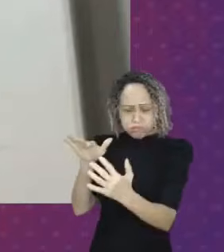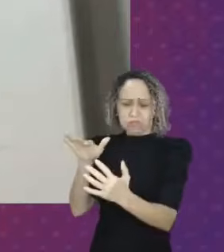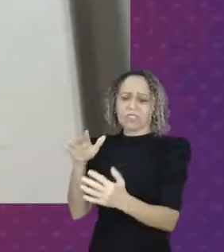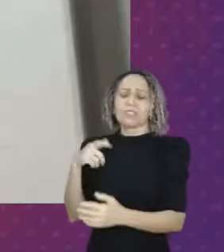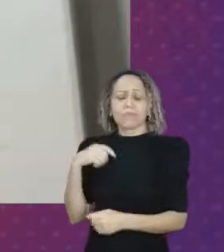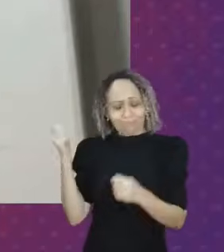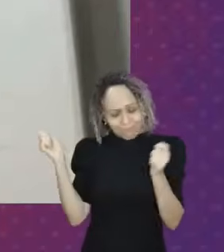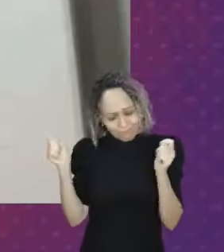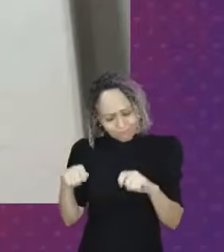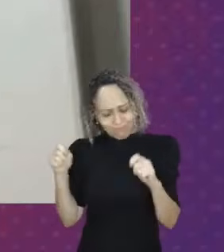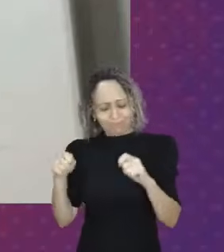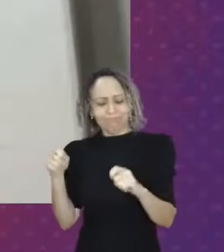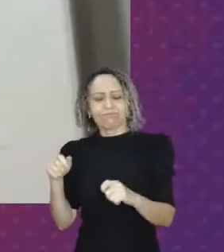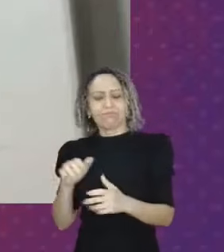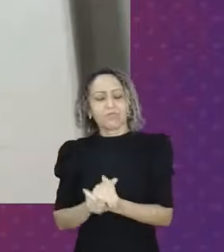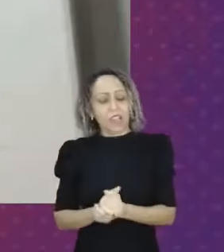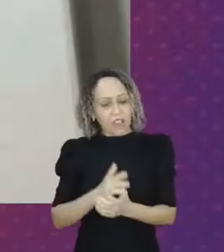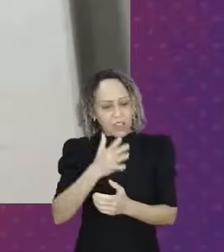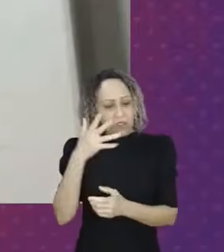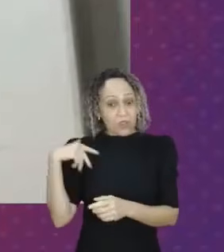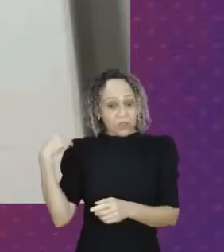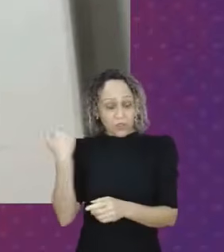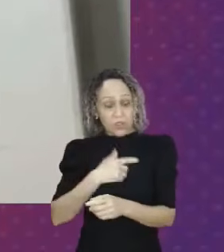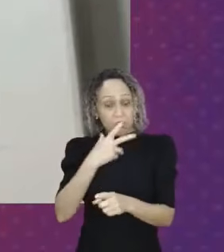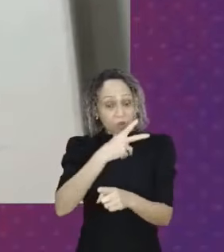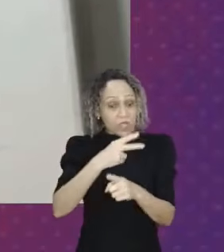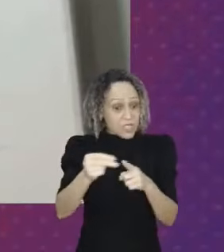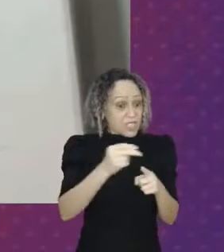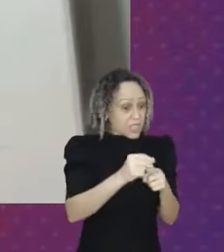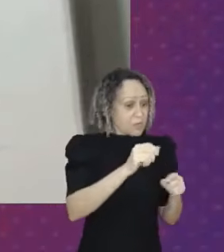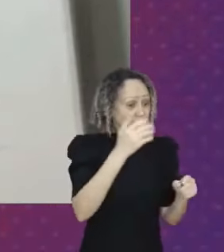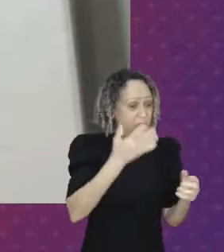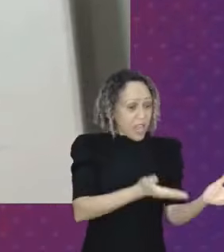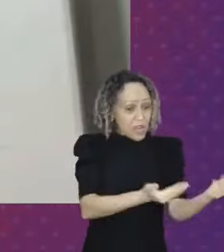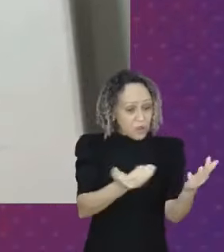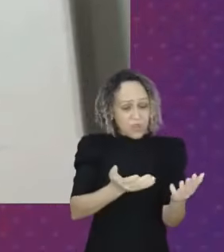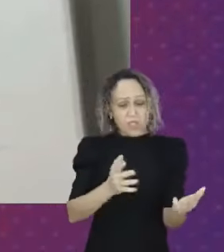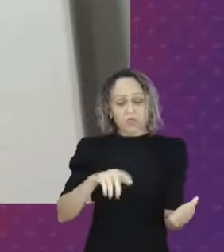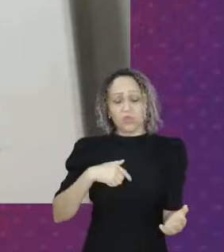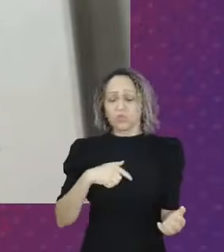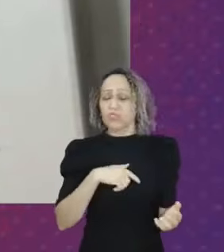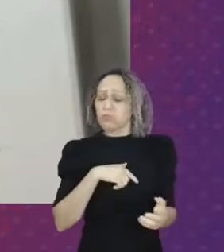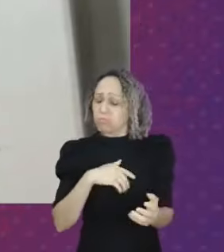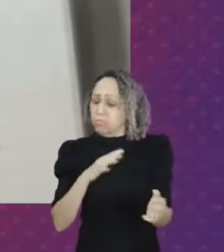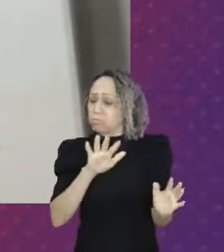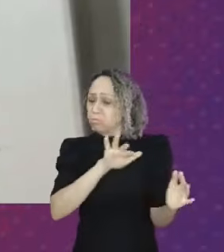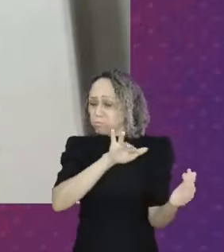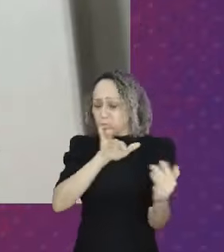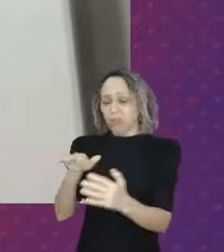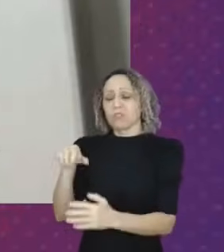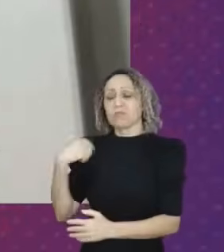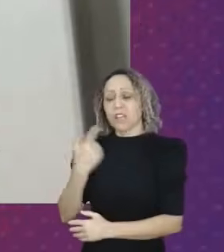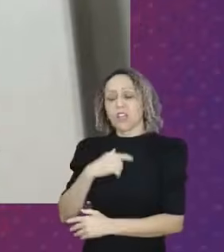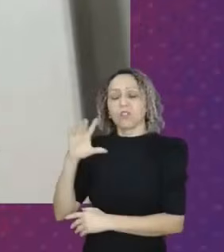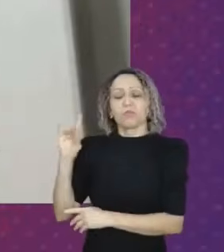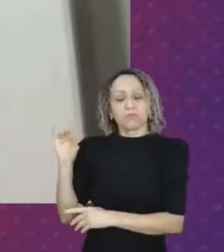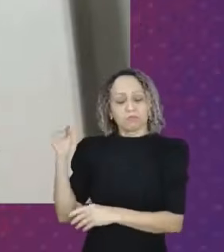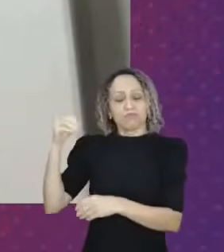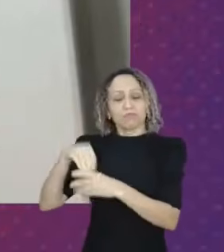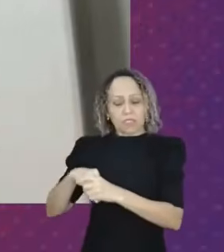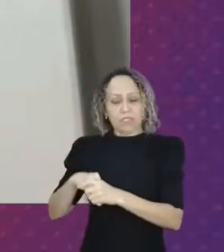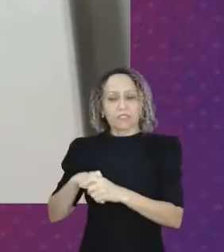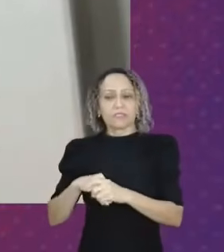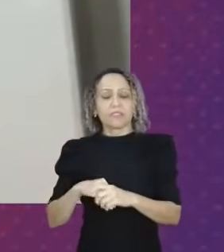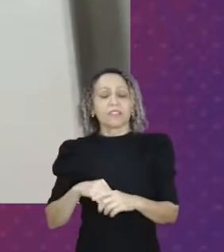à academia, à universidade. Essas pessoas nós alcançamos bastante por esse meio. E as informações que nós queremos fazer chegar para essas pessoas,